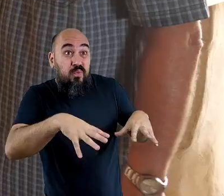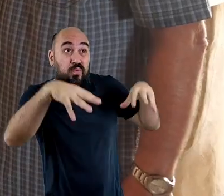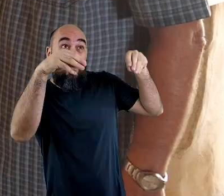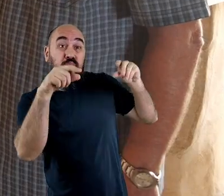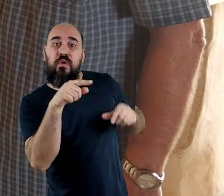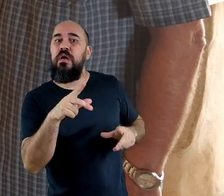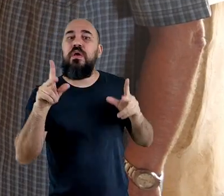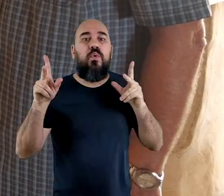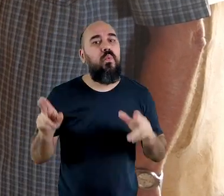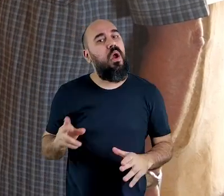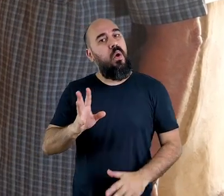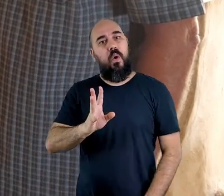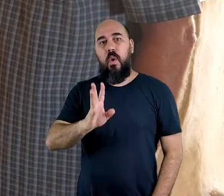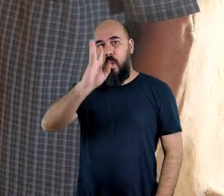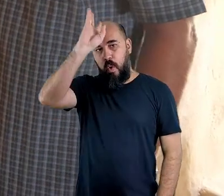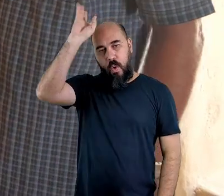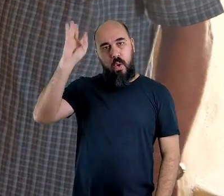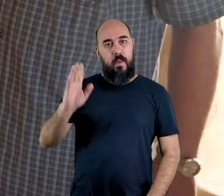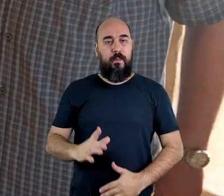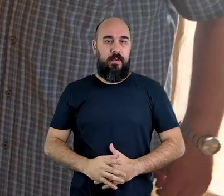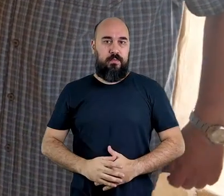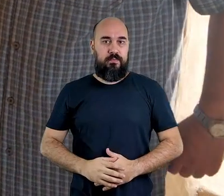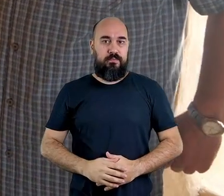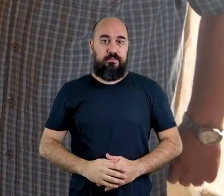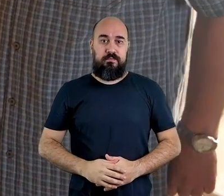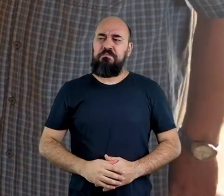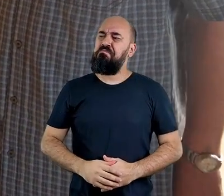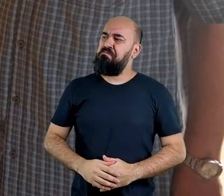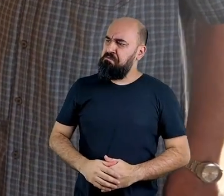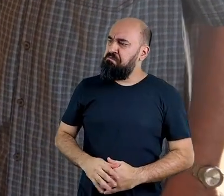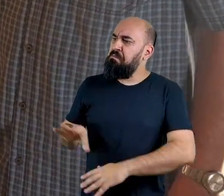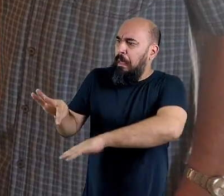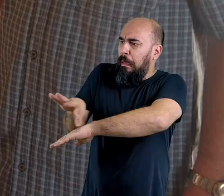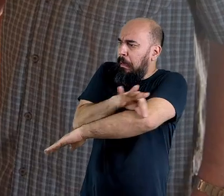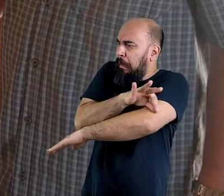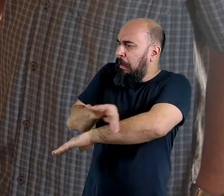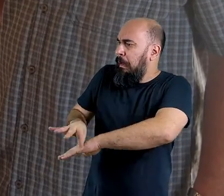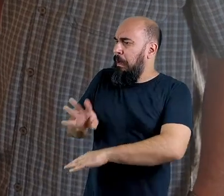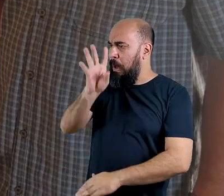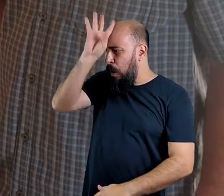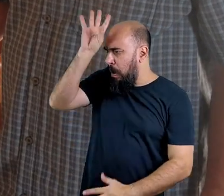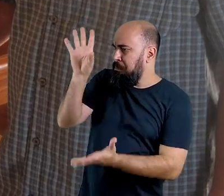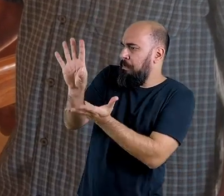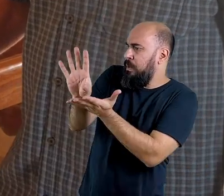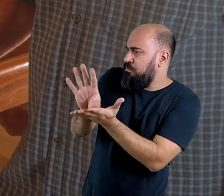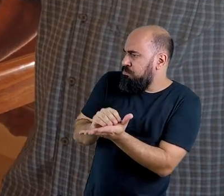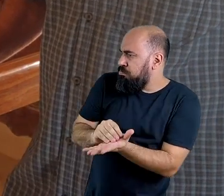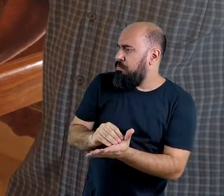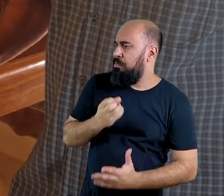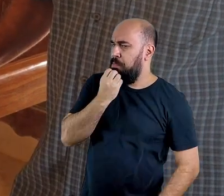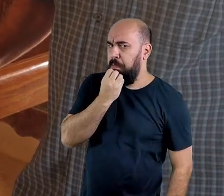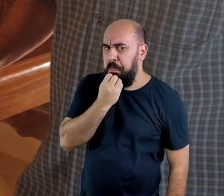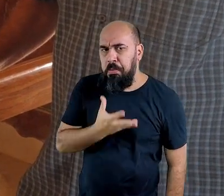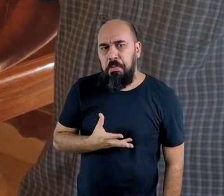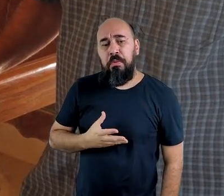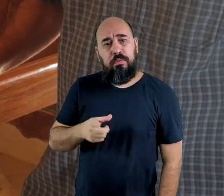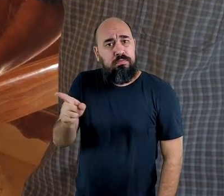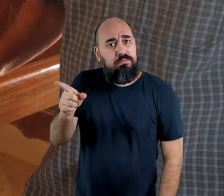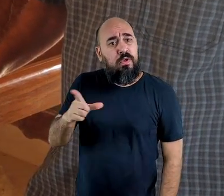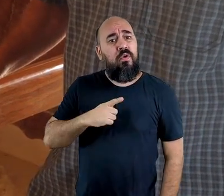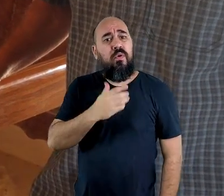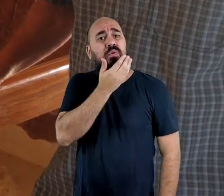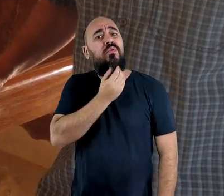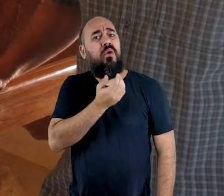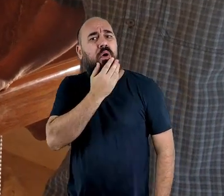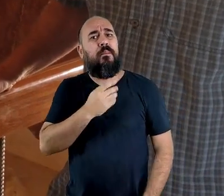o mundo romano. Olha que interessante. Na época da Patrística, falando agora do período cristão, certa vez Tertuliano fez uma pergunta: o que